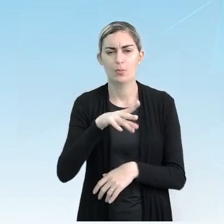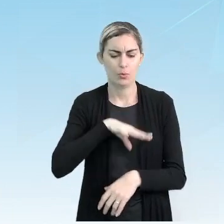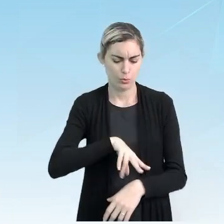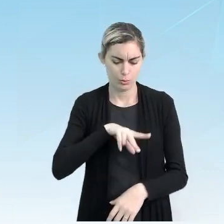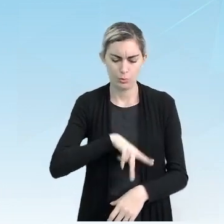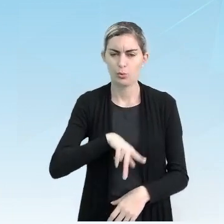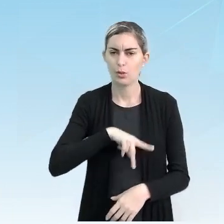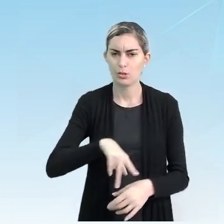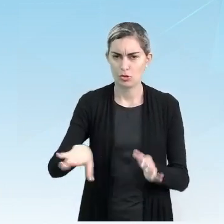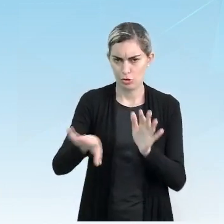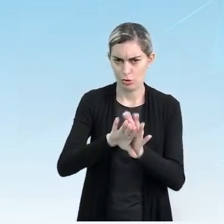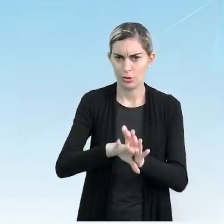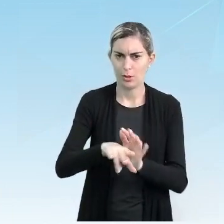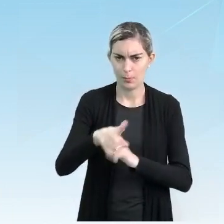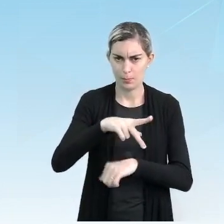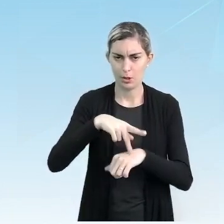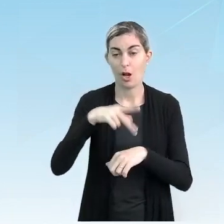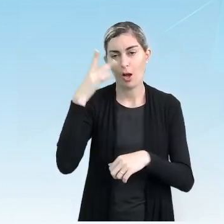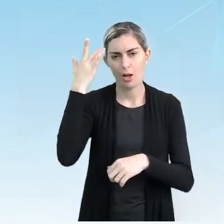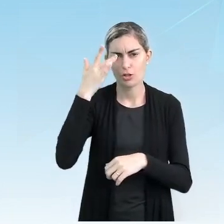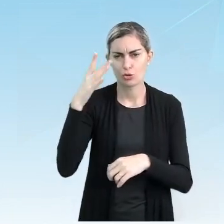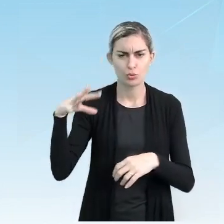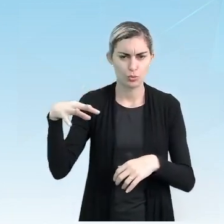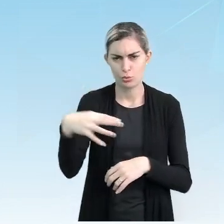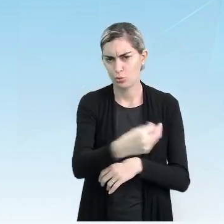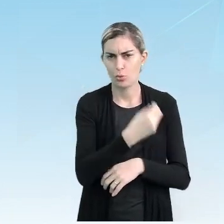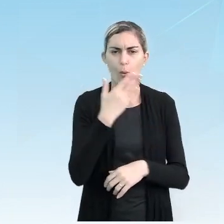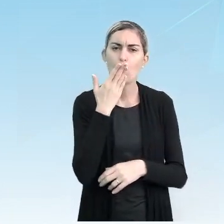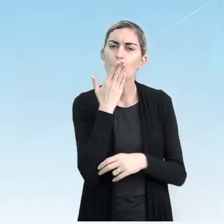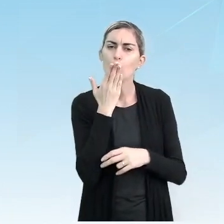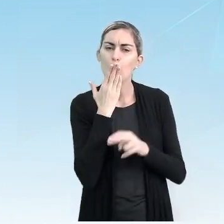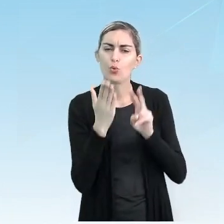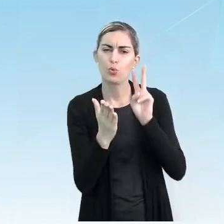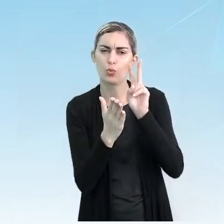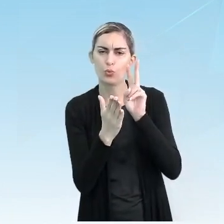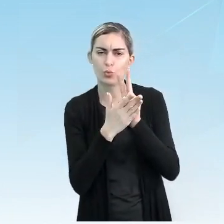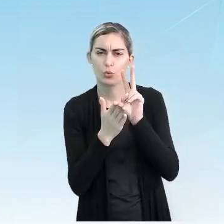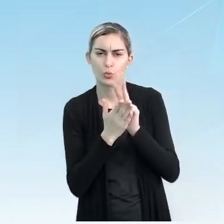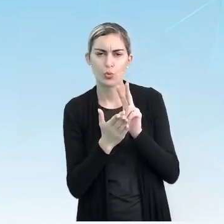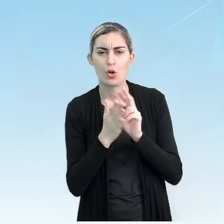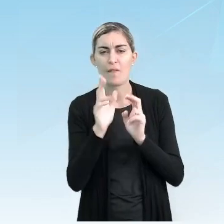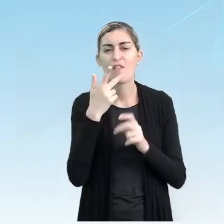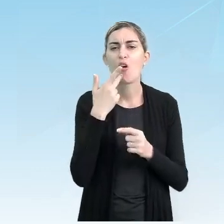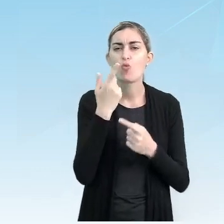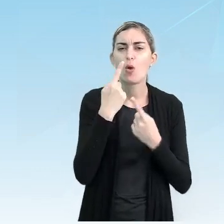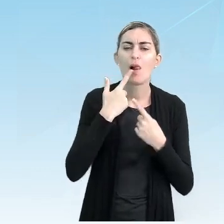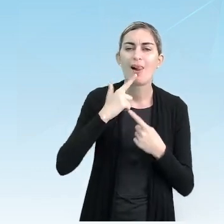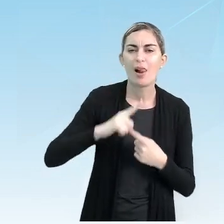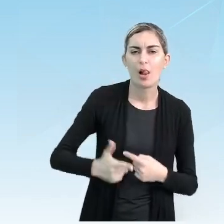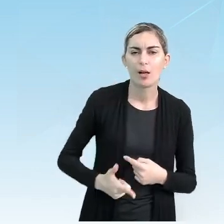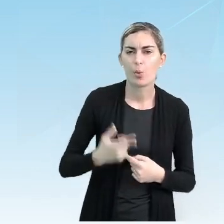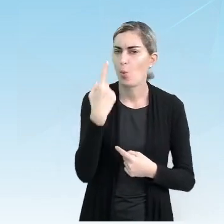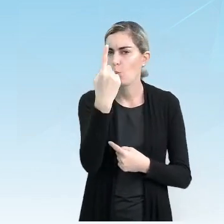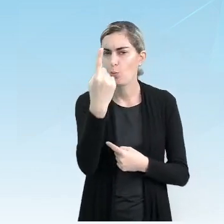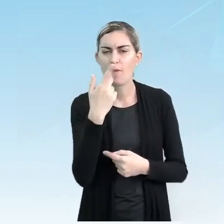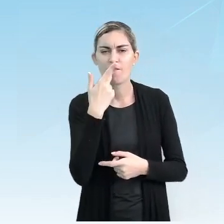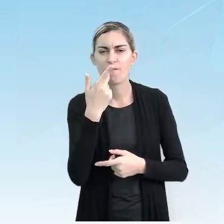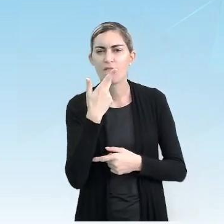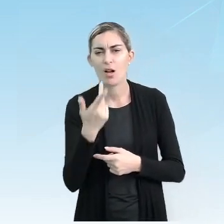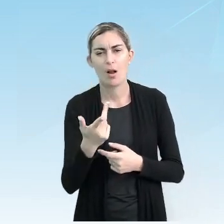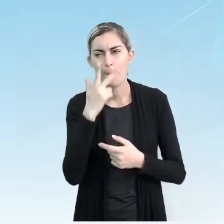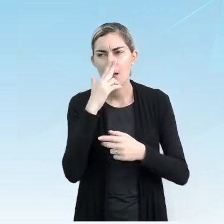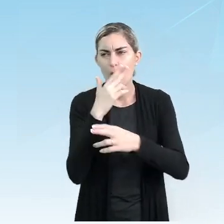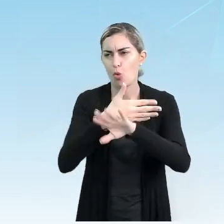aqui chegaram, achavam que todos os povos indígenas falavam apenas uma mesma língua e tinham os